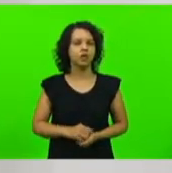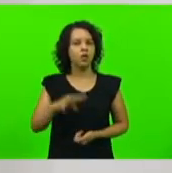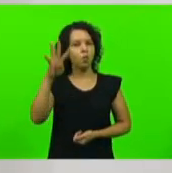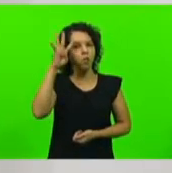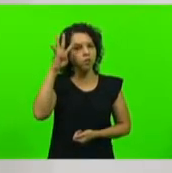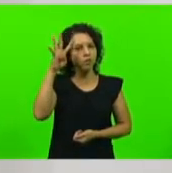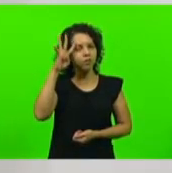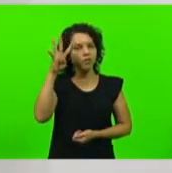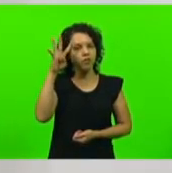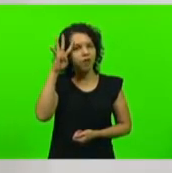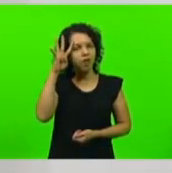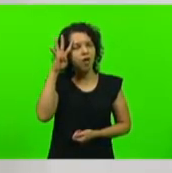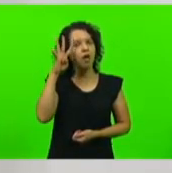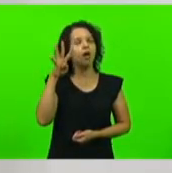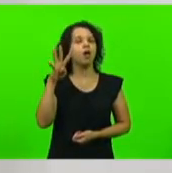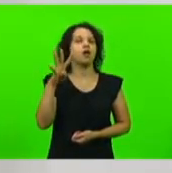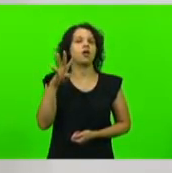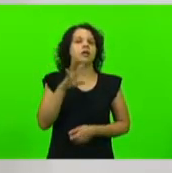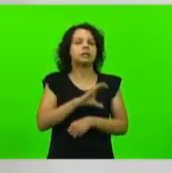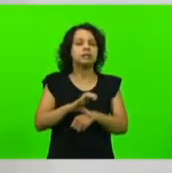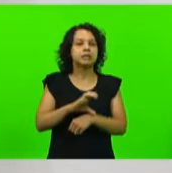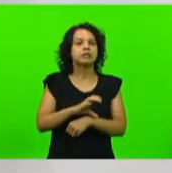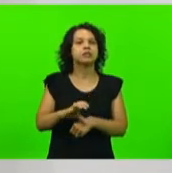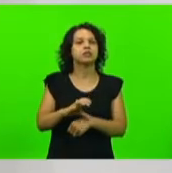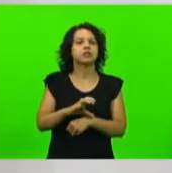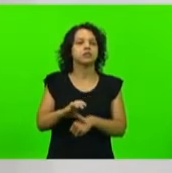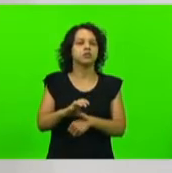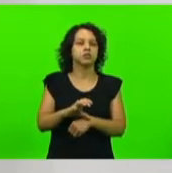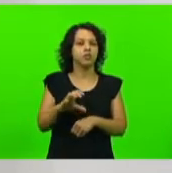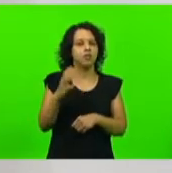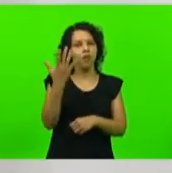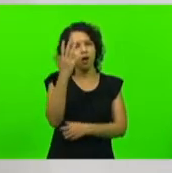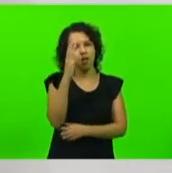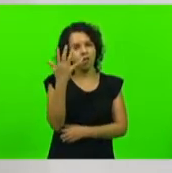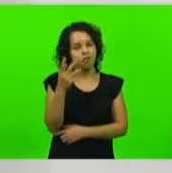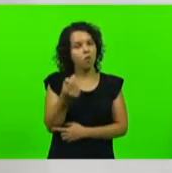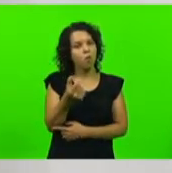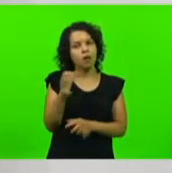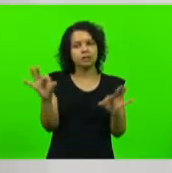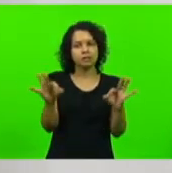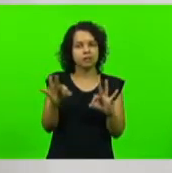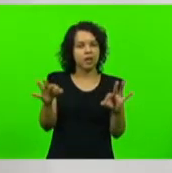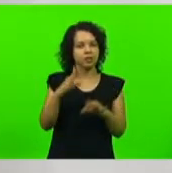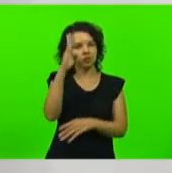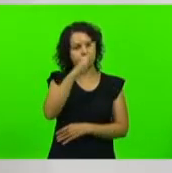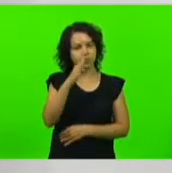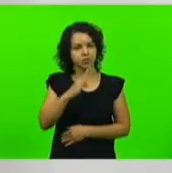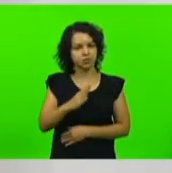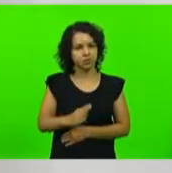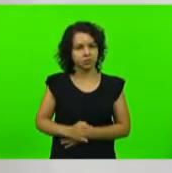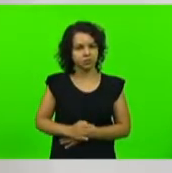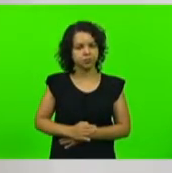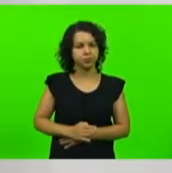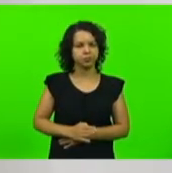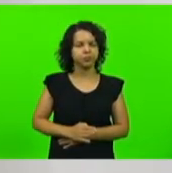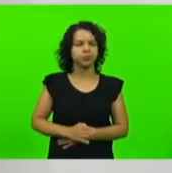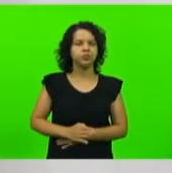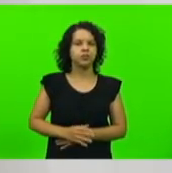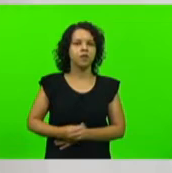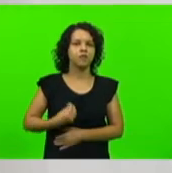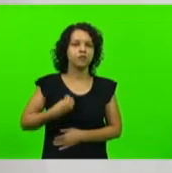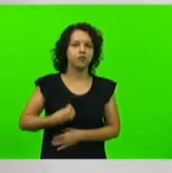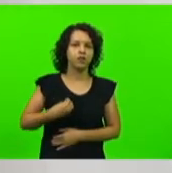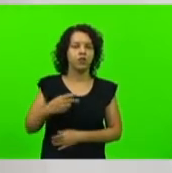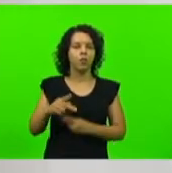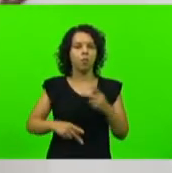de cinzas, de um carnaval que praticamente não existiu no Brasil, mas a vida das